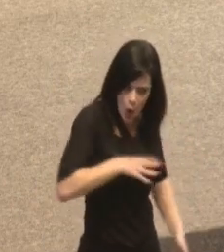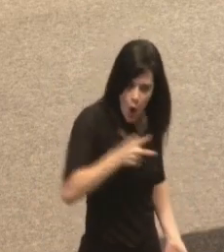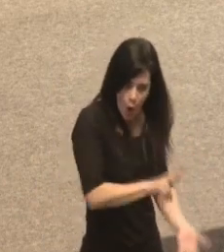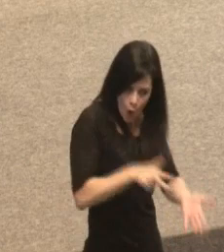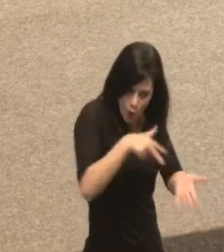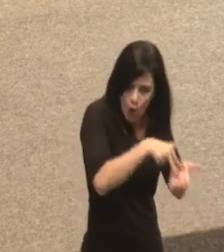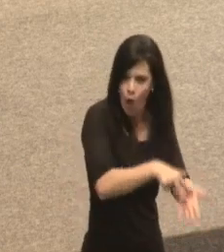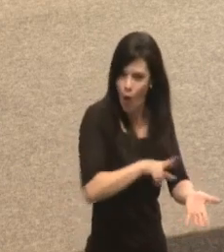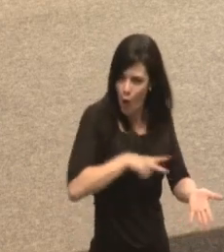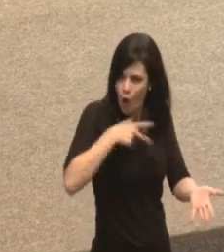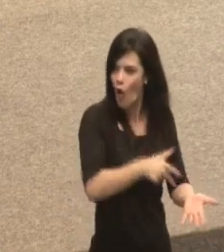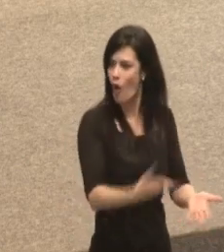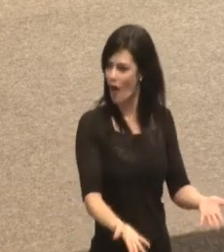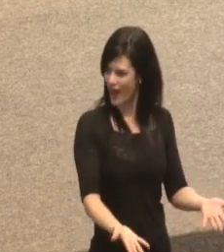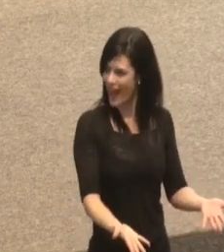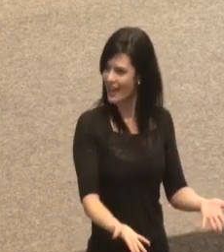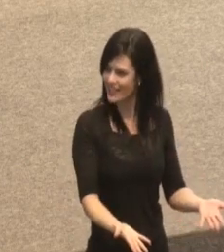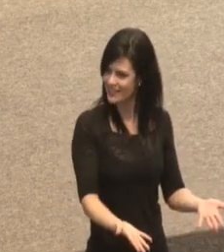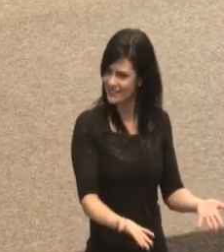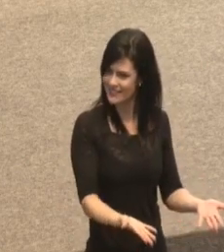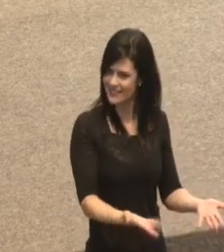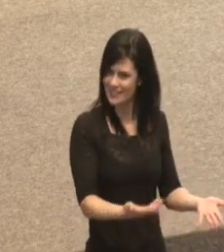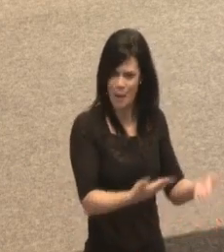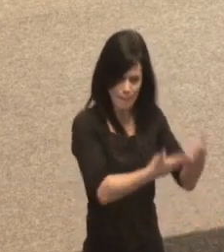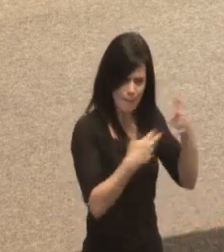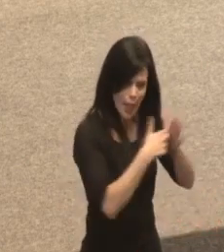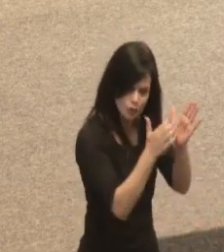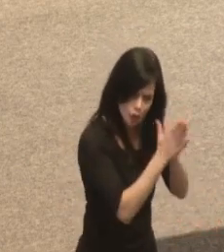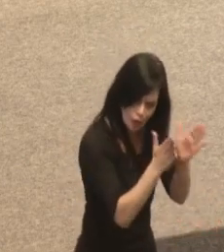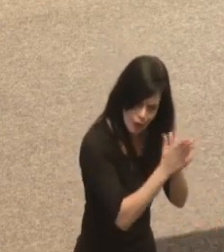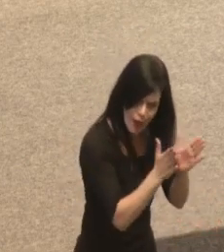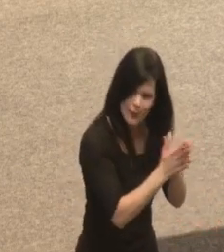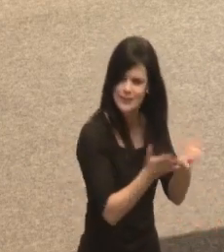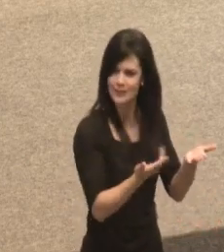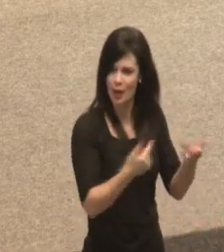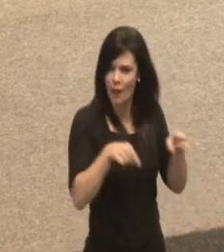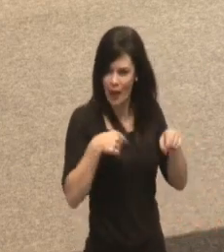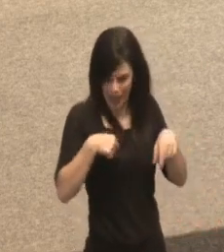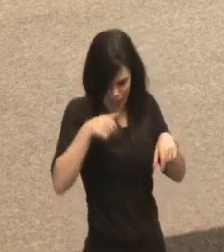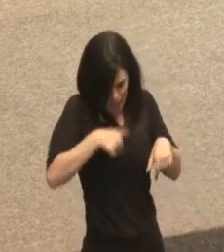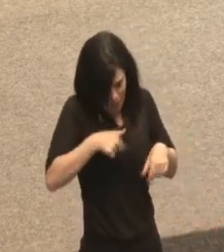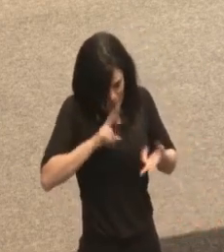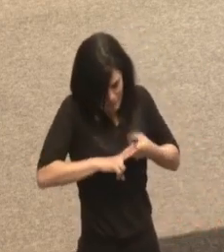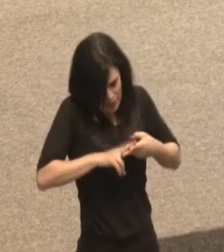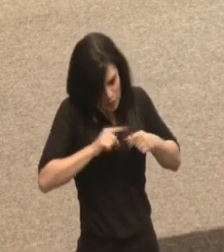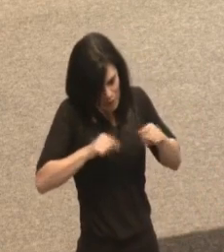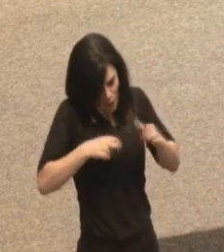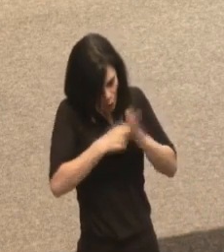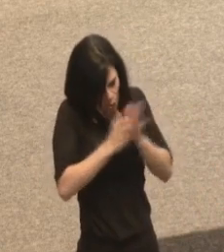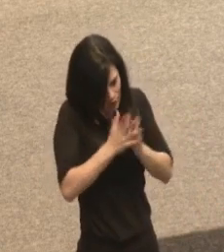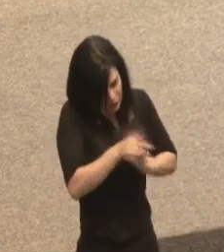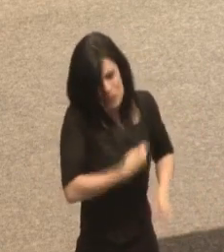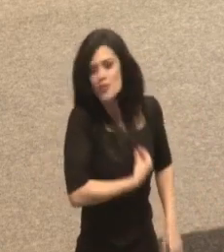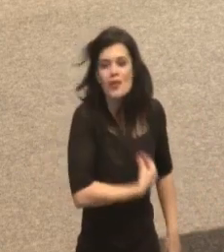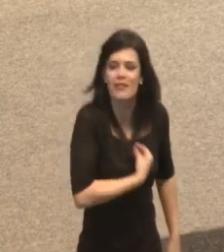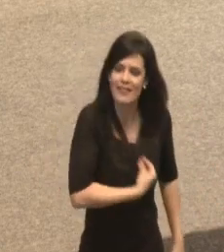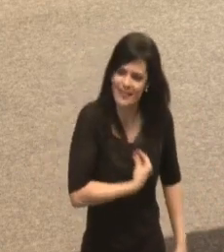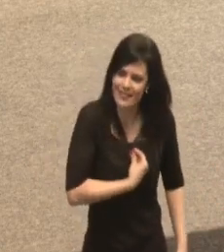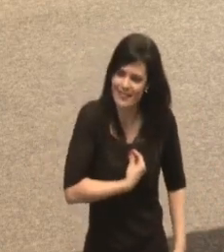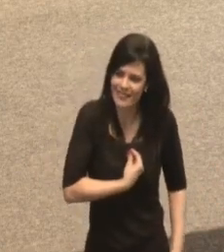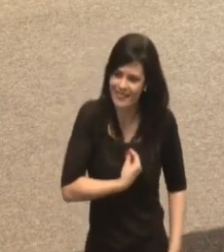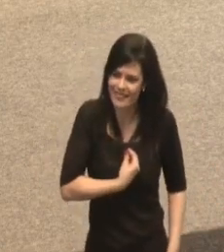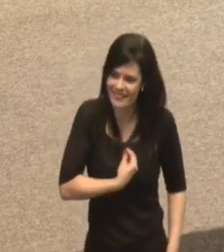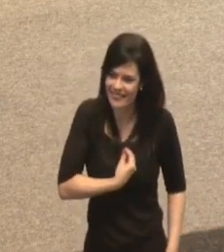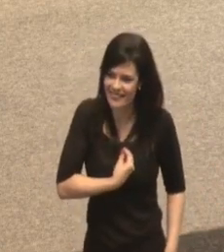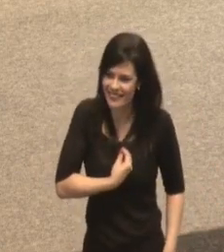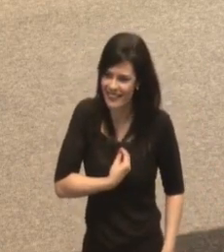gratidão, dá notícias, pede oração, diz que está orando por eles. É uma carta muito preciosa, a carta aos